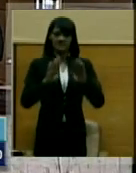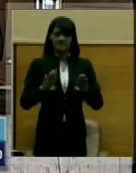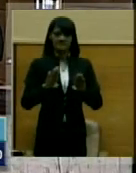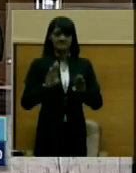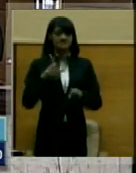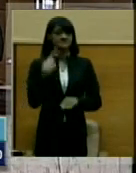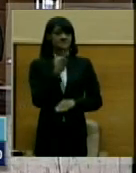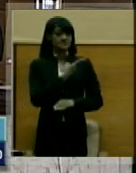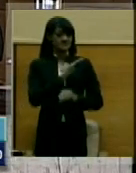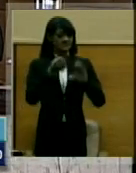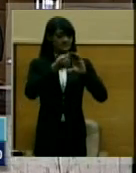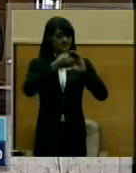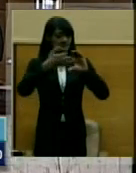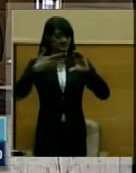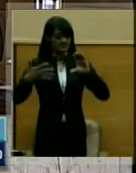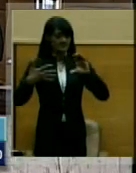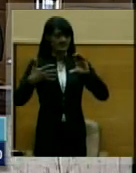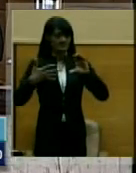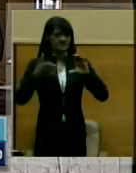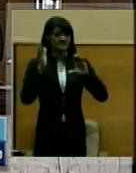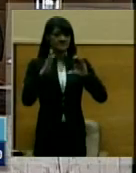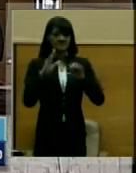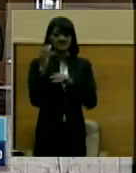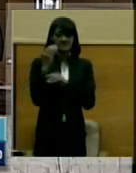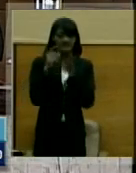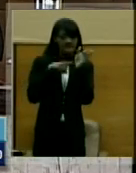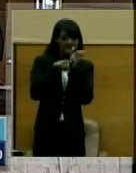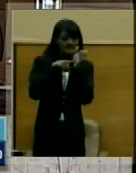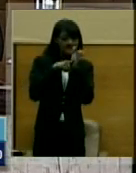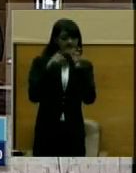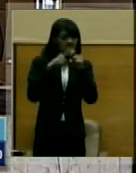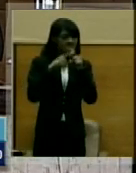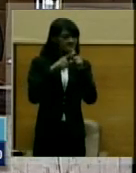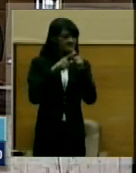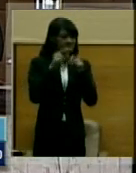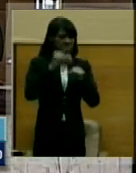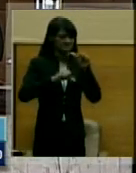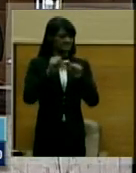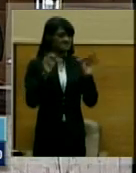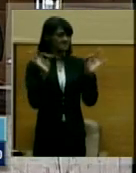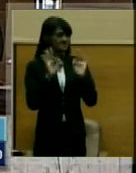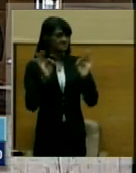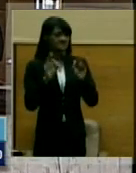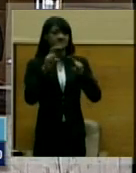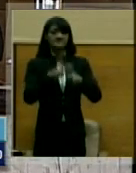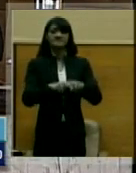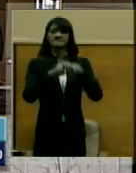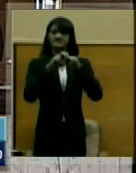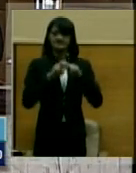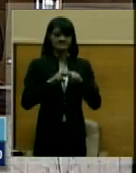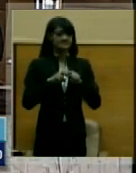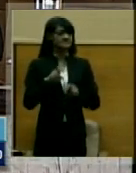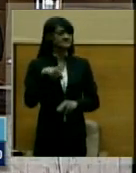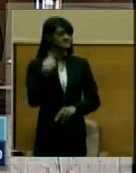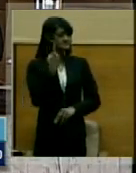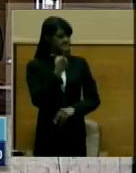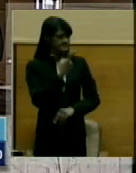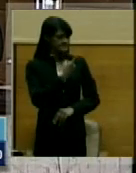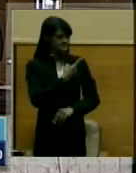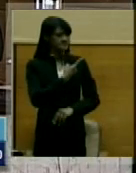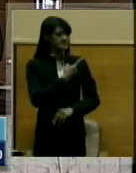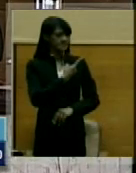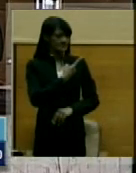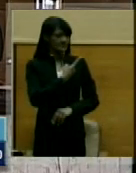nossas características que a ciência médica ainda não nos permite mudar. Por isso, lidamos com ela